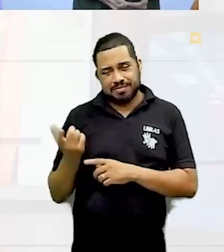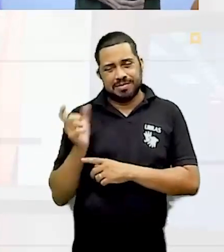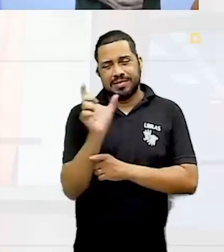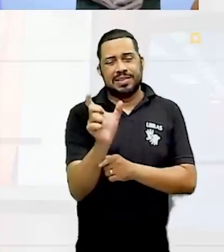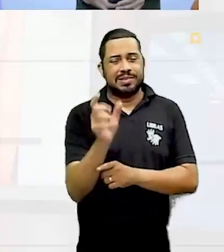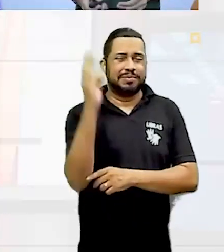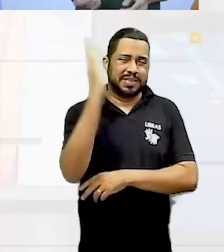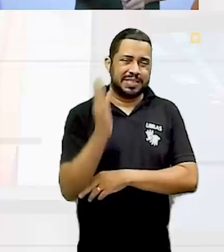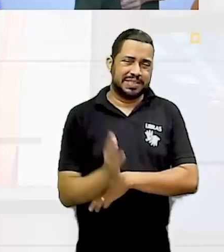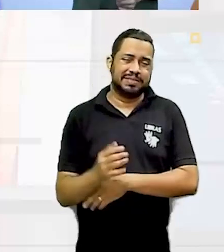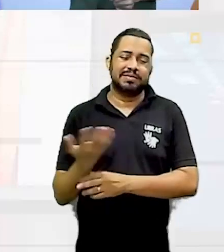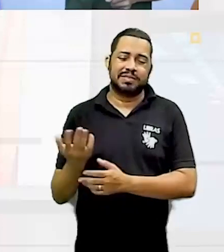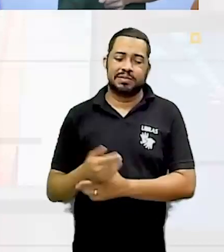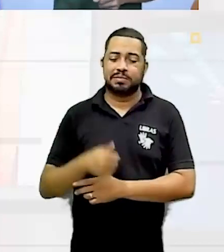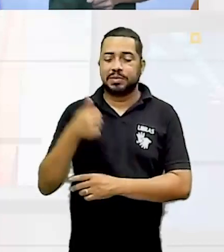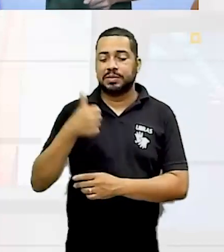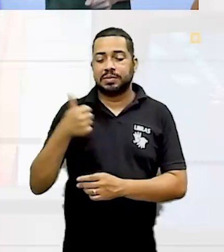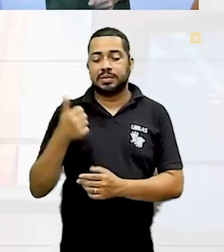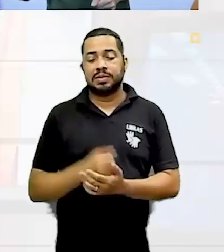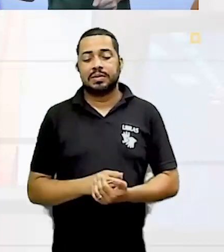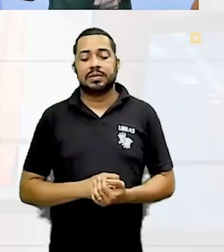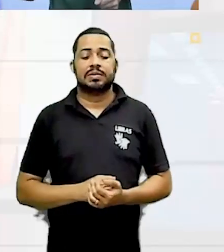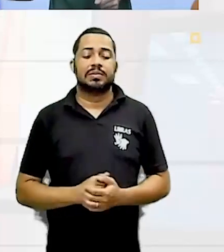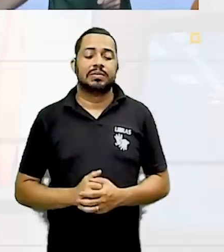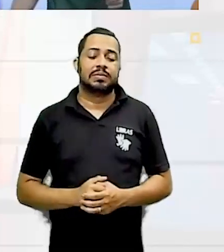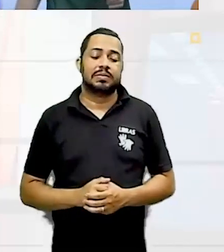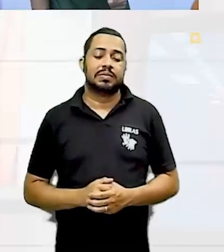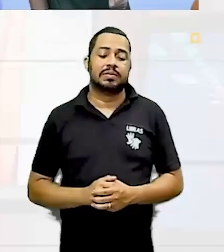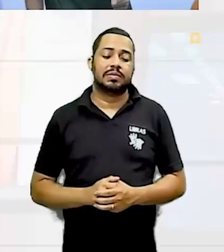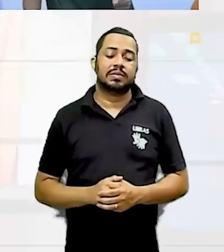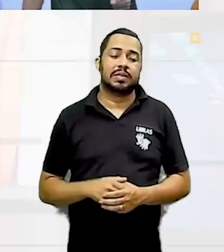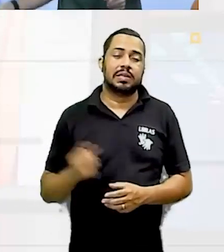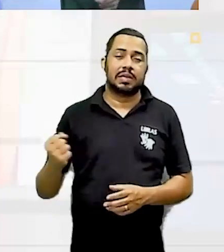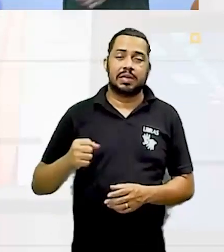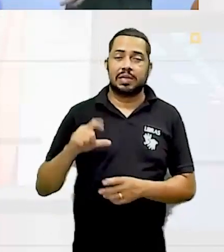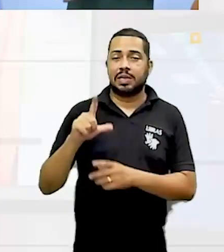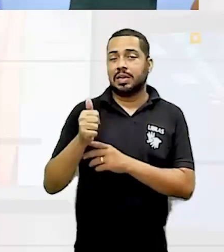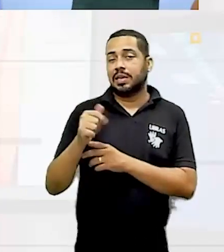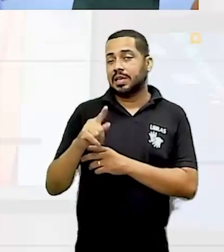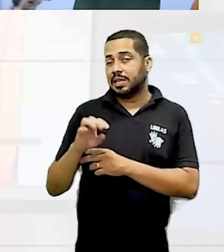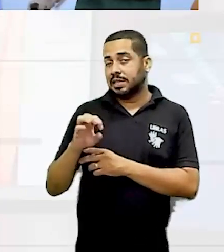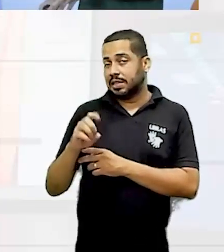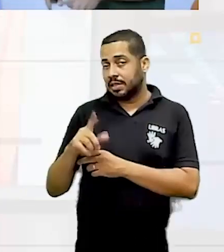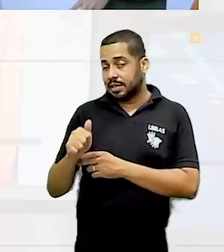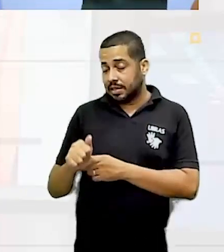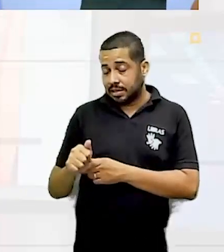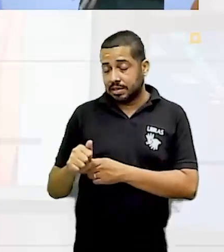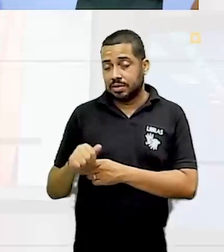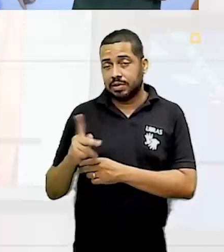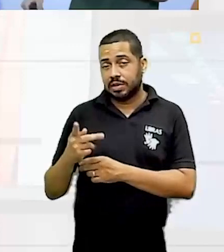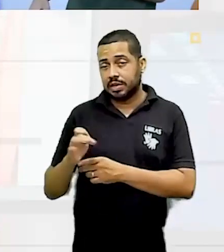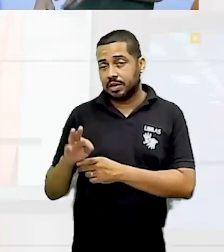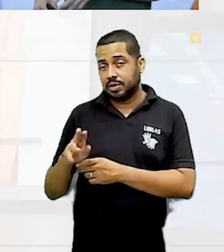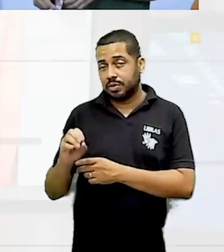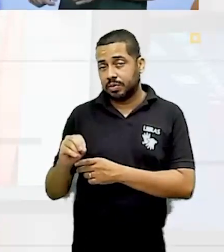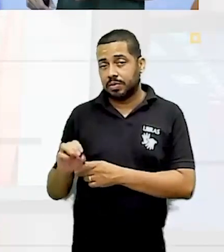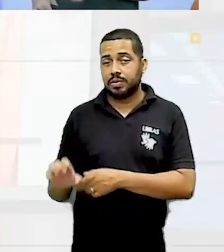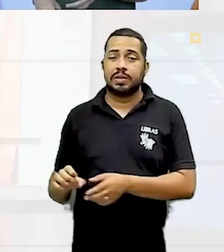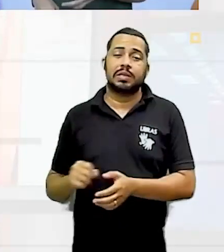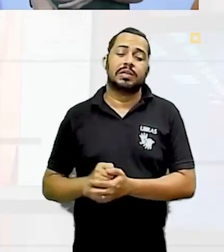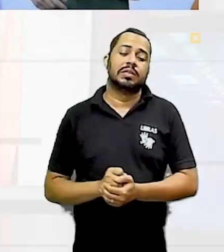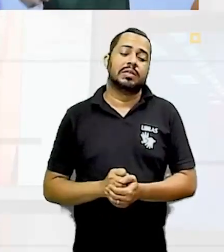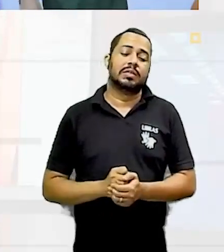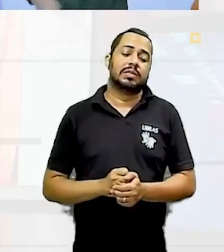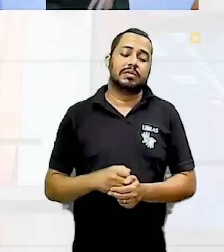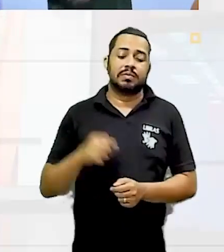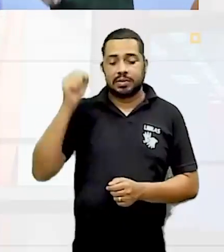mesmo. O primeiro jogo que eu trouxe foi o A Lenda do Herói, que tem esse estilo de plataforma pixelizado, mais